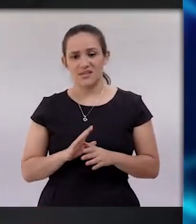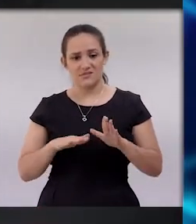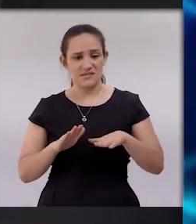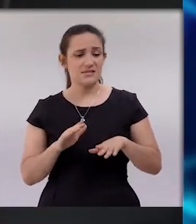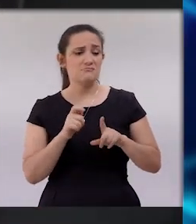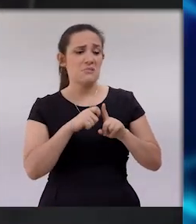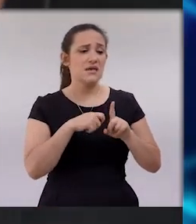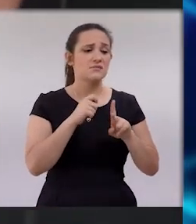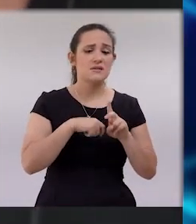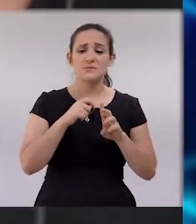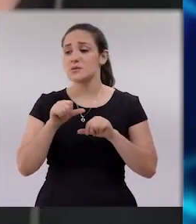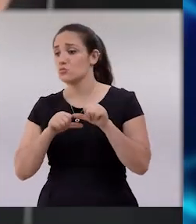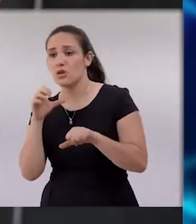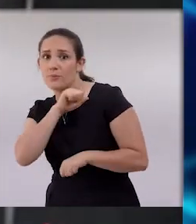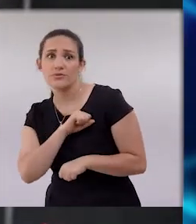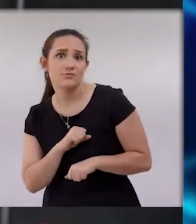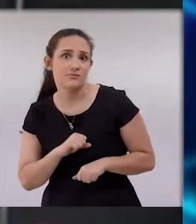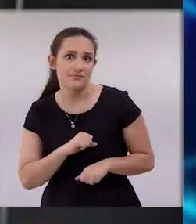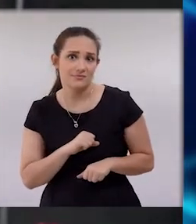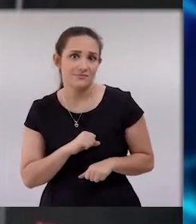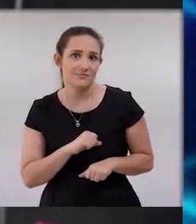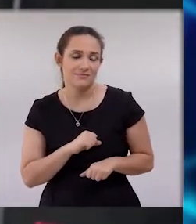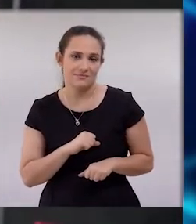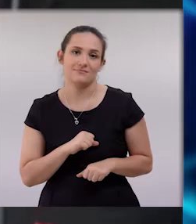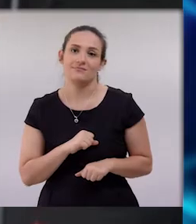de meses e poucos anos.